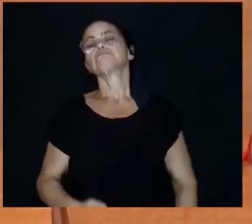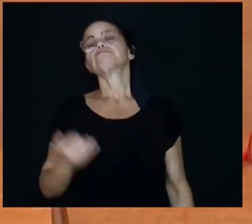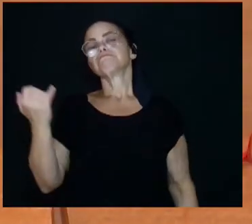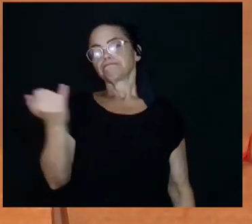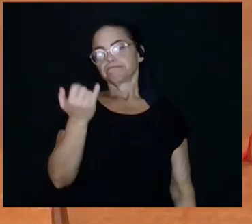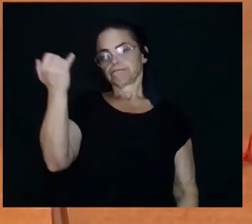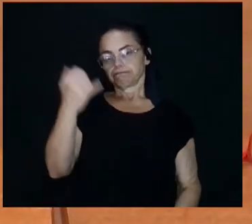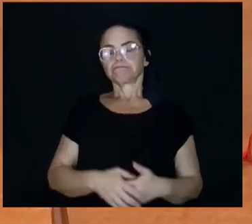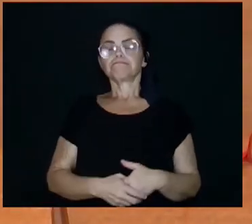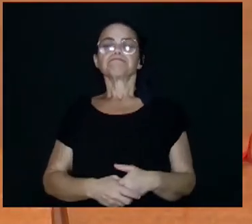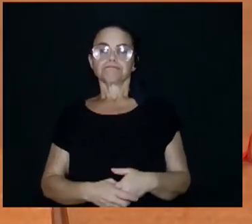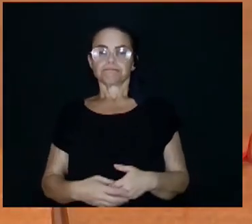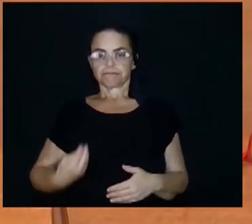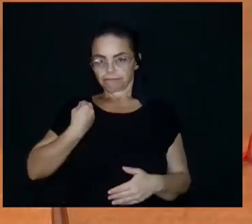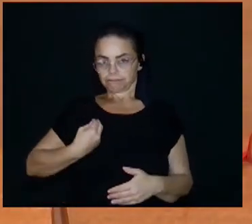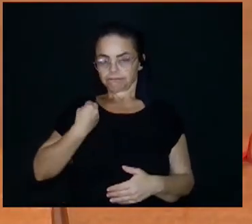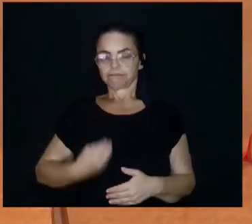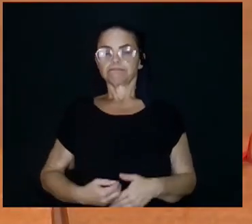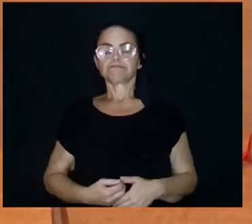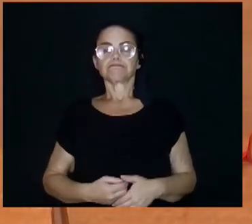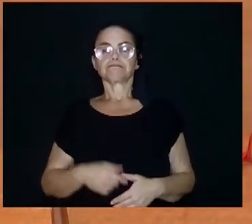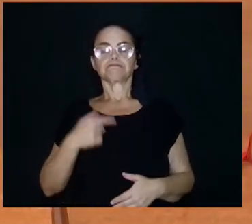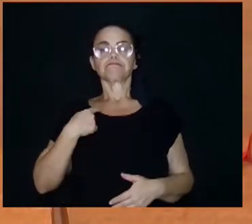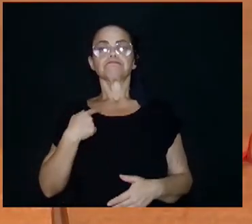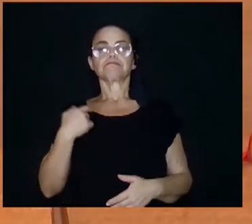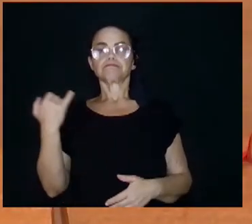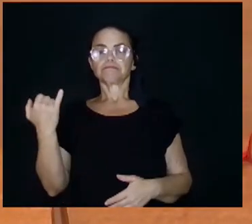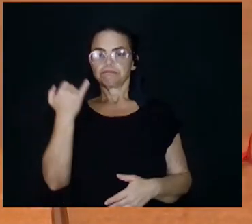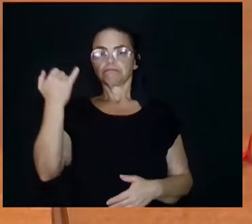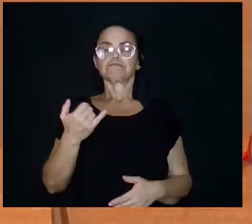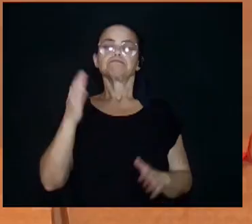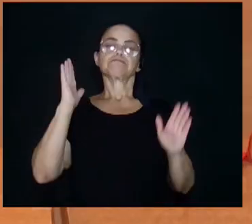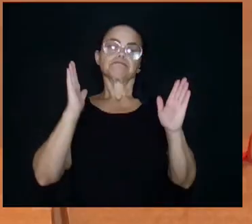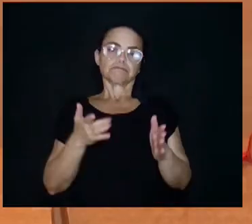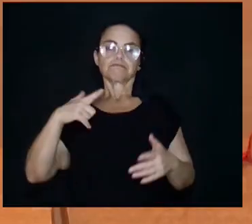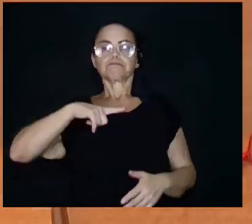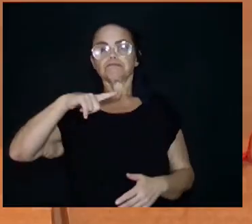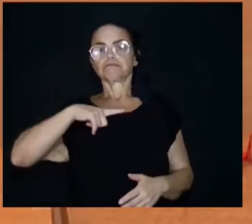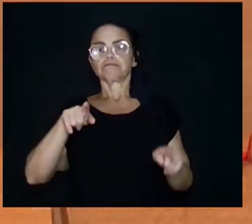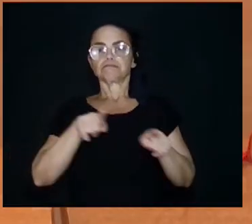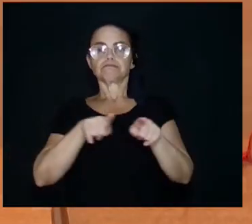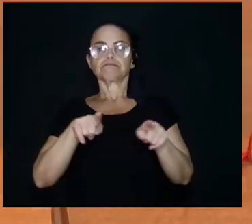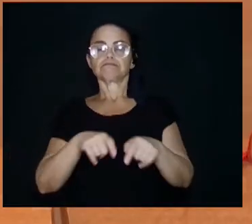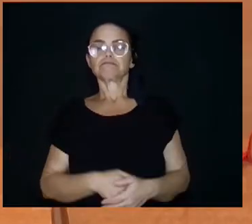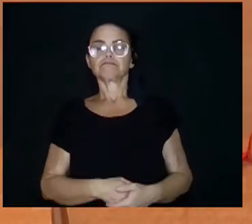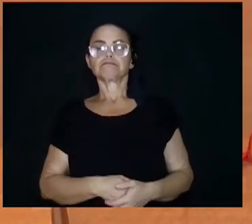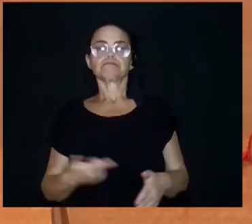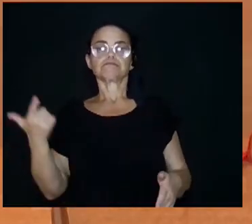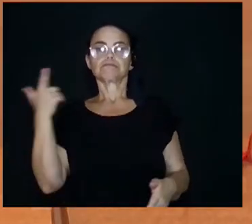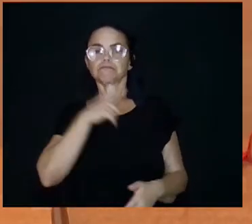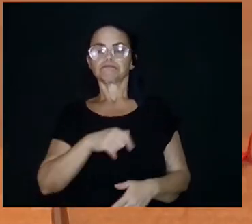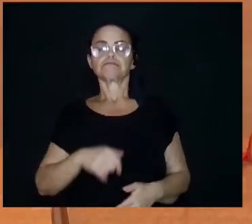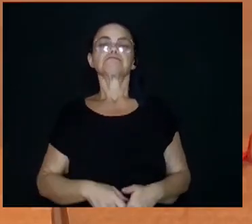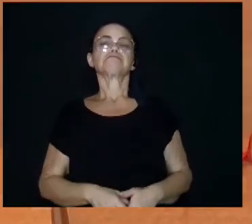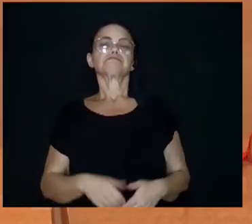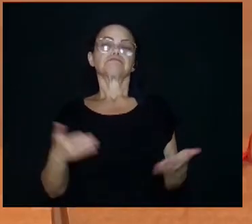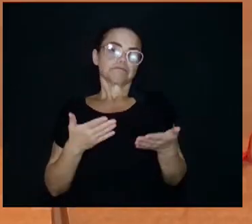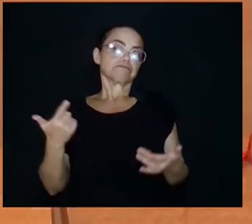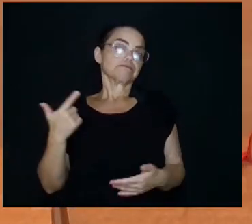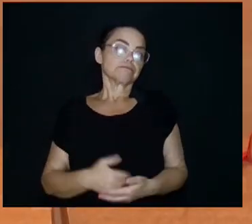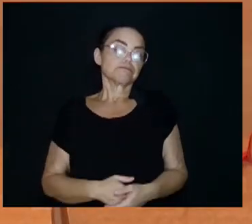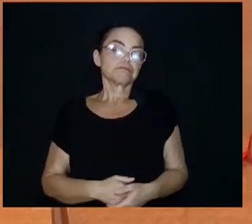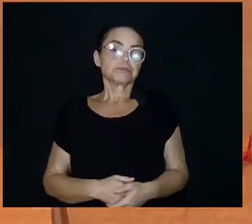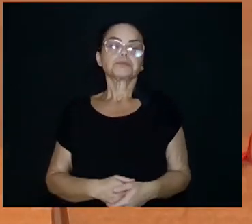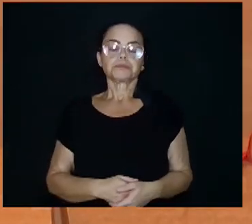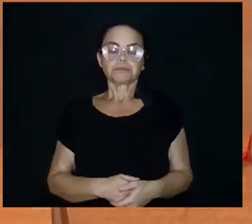importantíssimos. Todas essas militâncias já passaram por isso também, que para chegarem no ponto hoje estão, em que